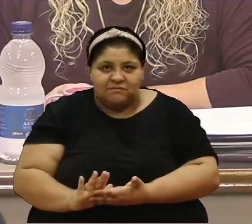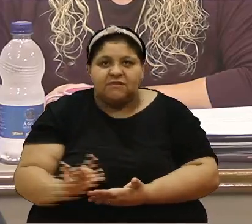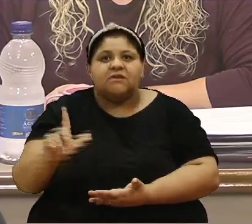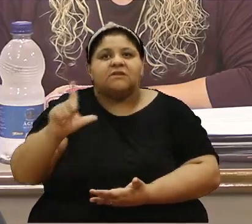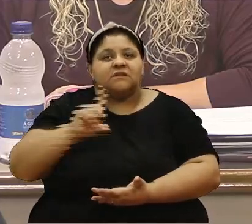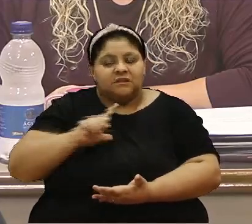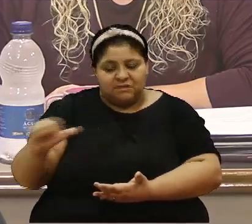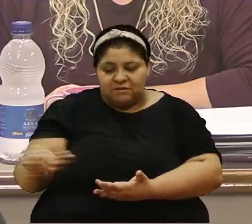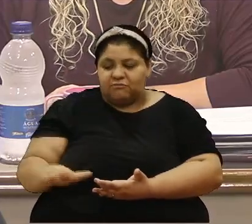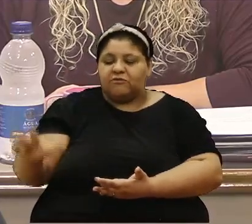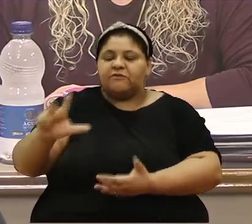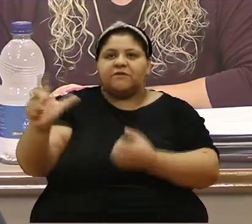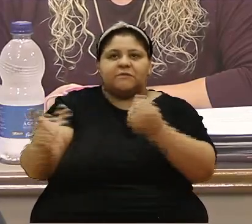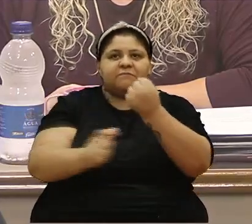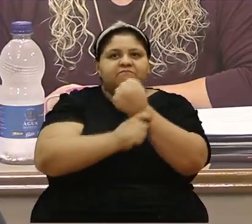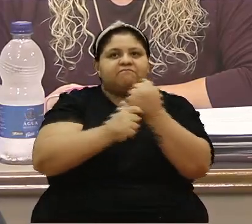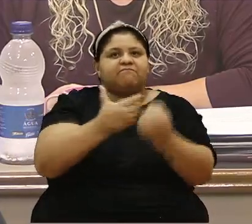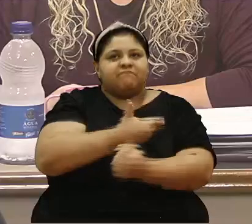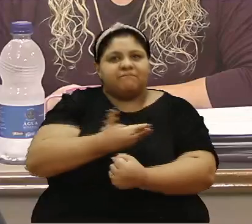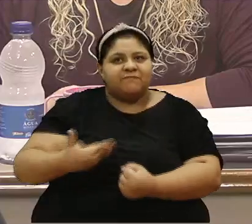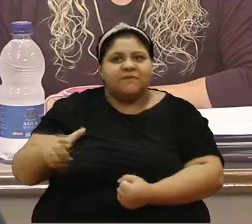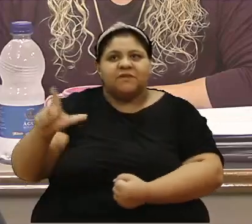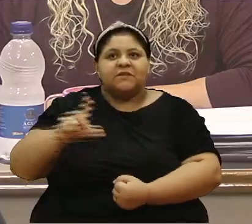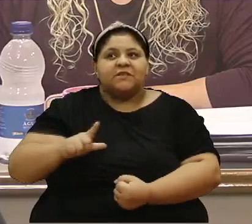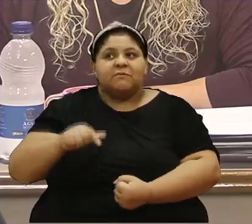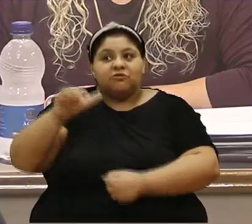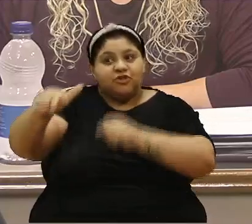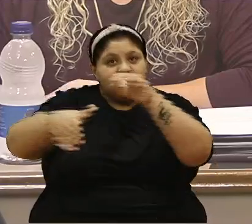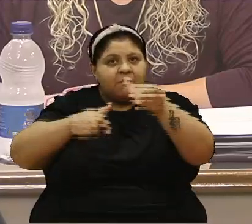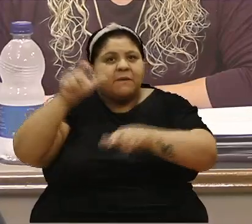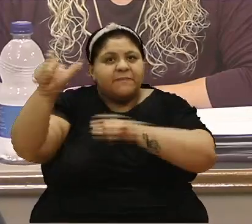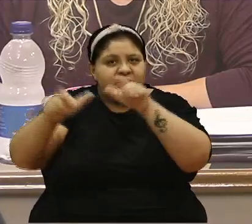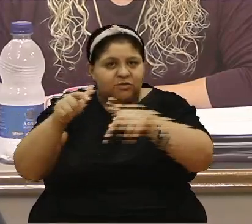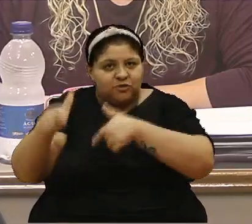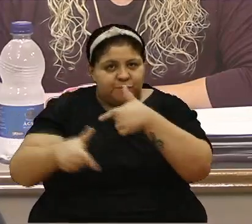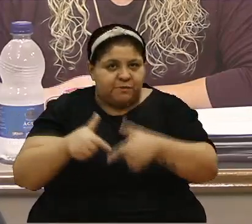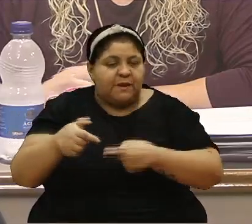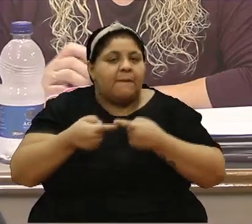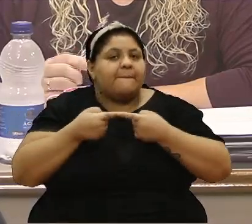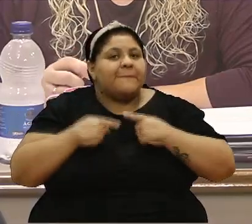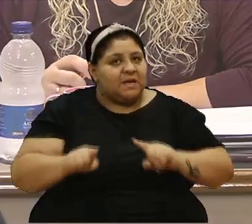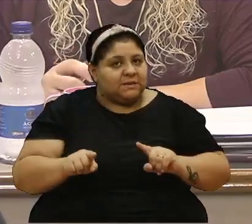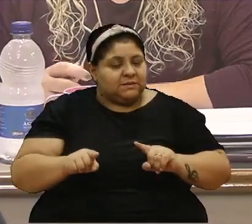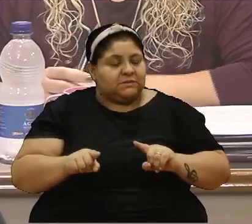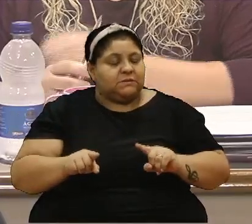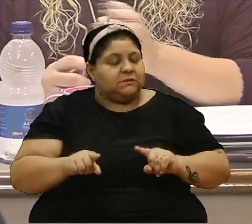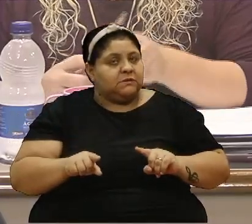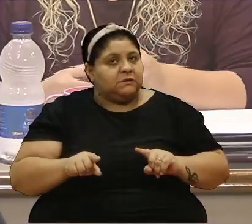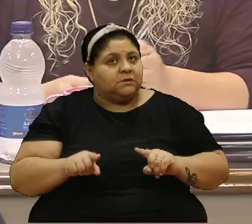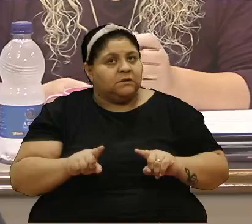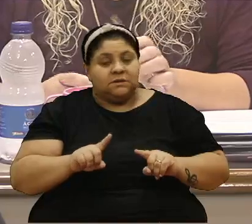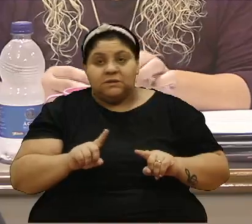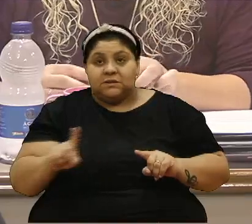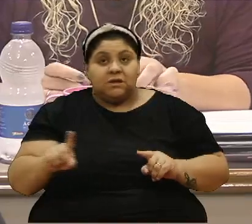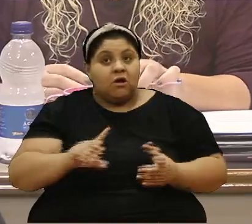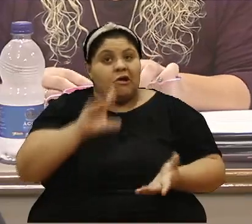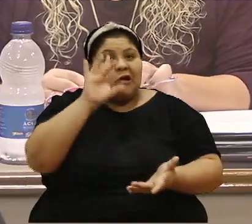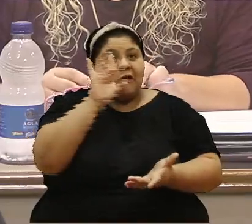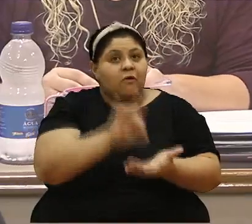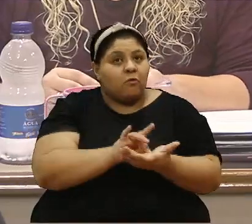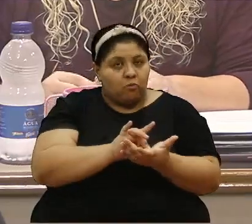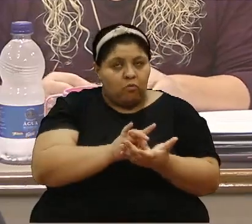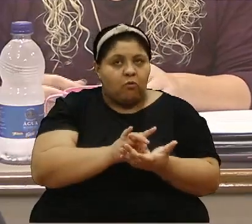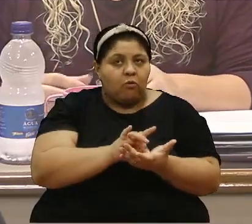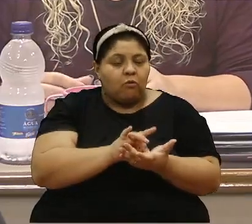sim que valorizar a segurança pública. Temos que colocar efetivo. Porém, se não efetivarmos, se não de fato